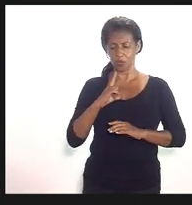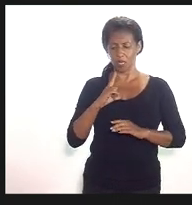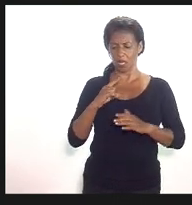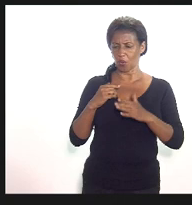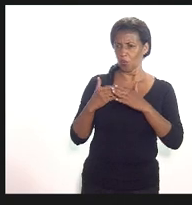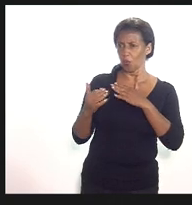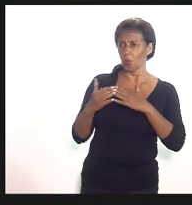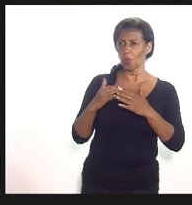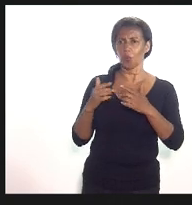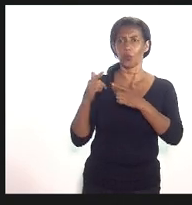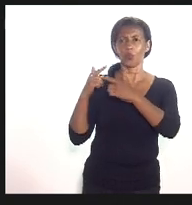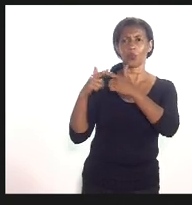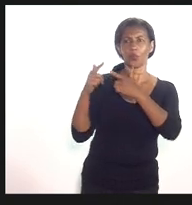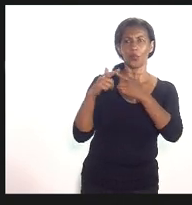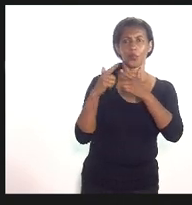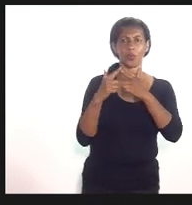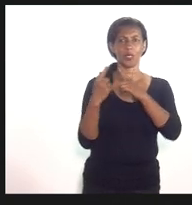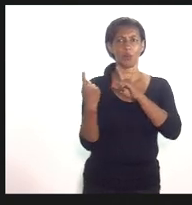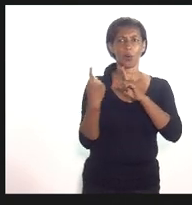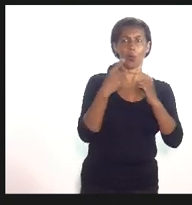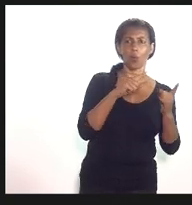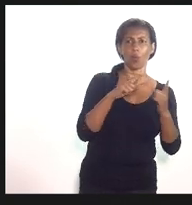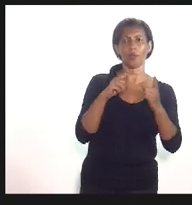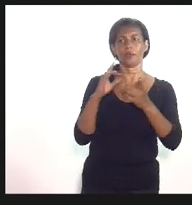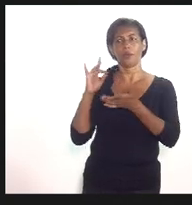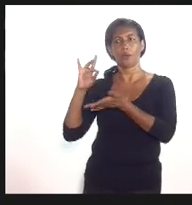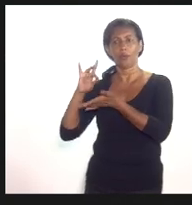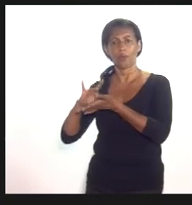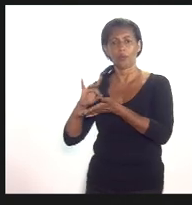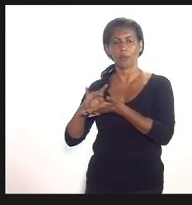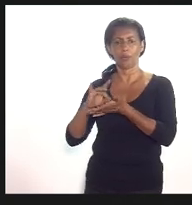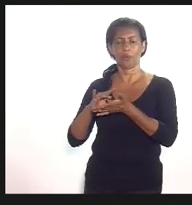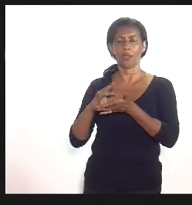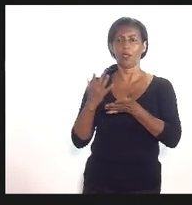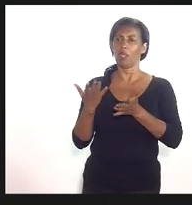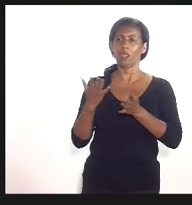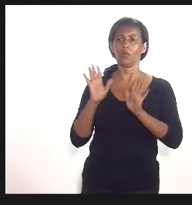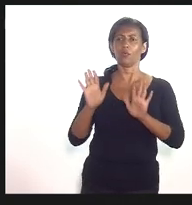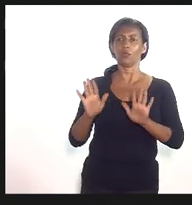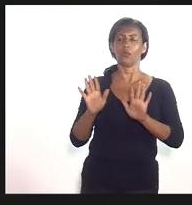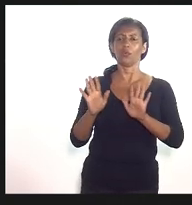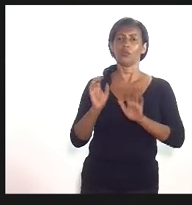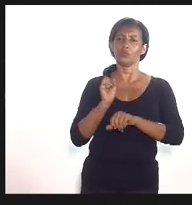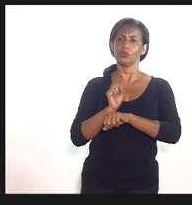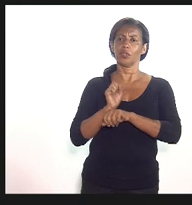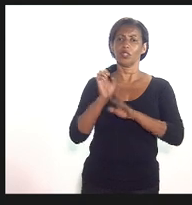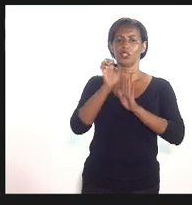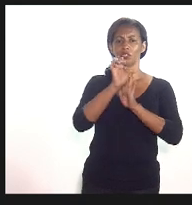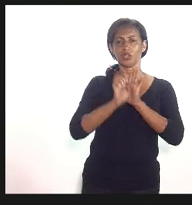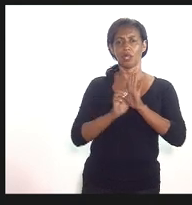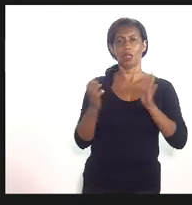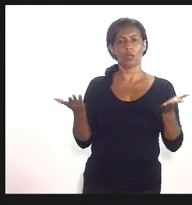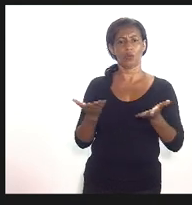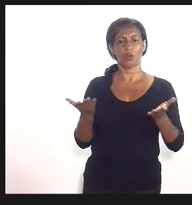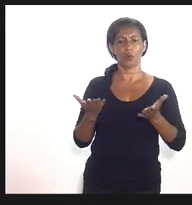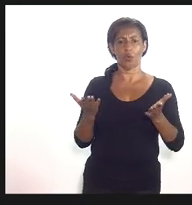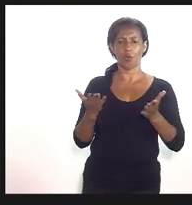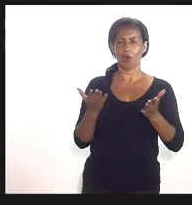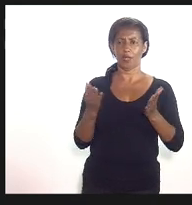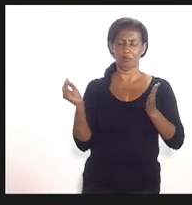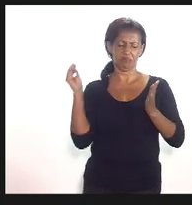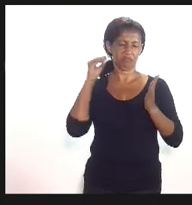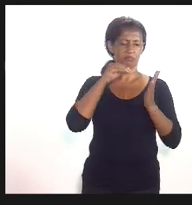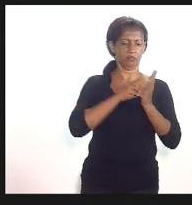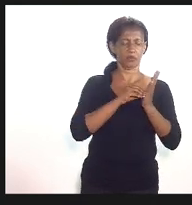do projeto, eu não vou criar obstáculos agora na CCJ, deputado Valdec, de modo